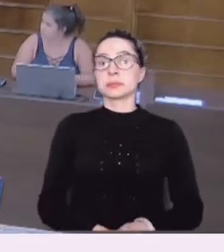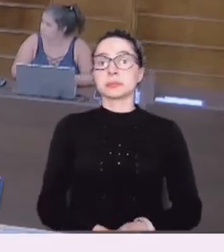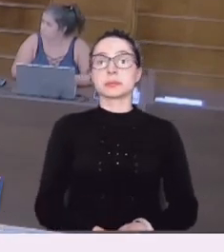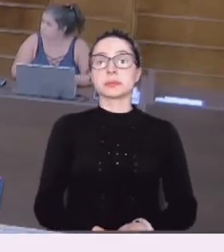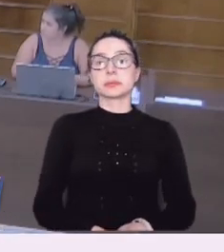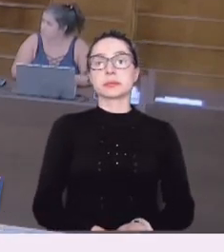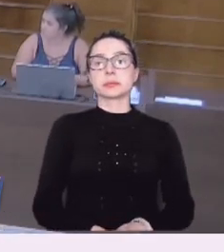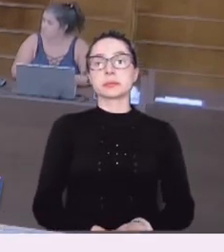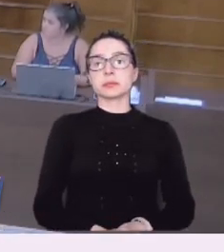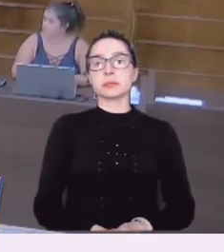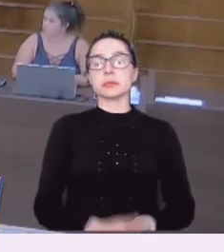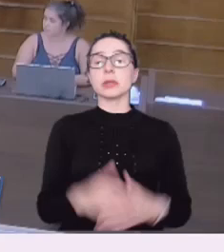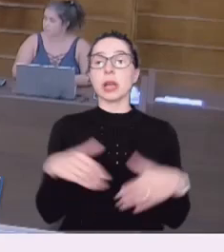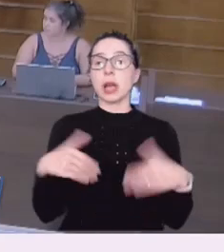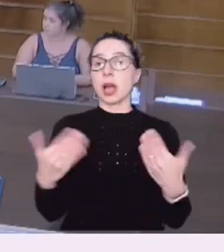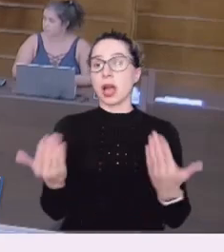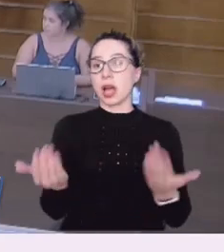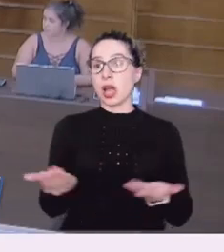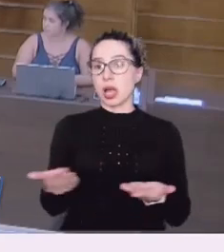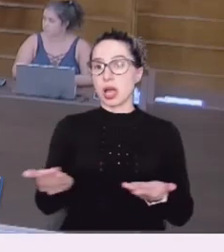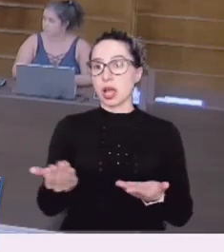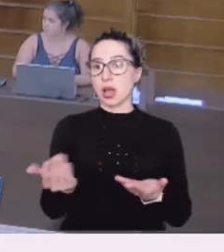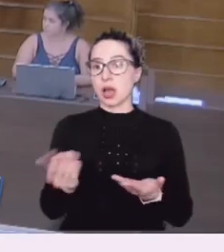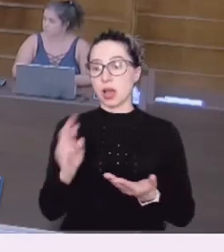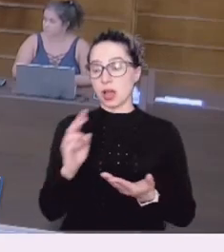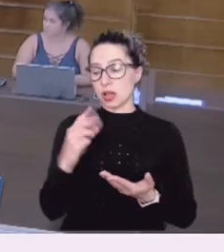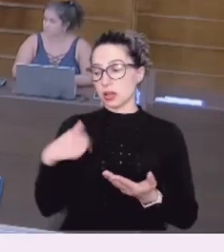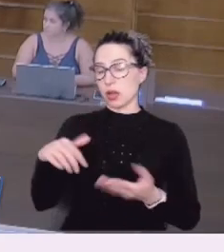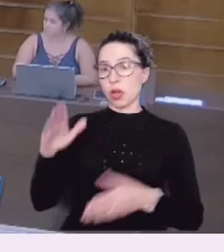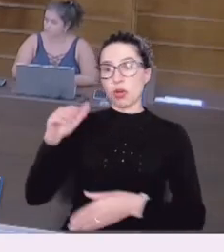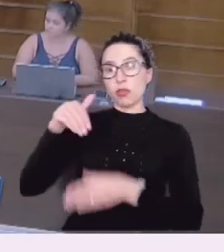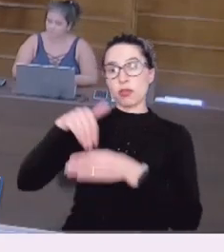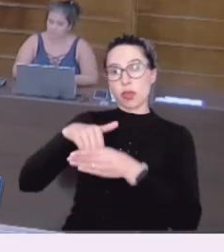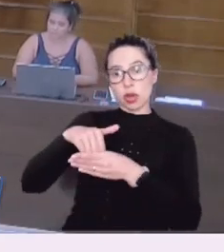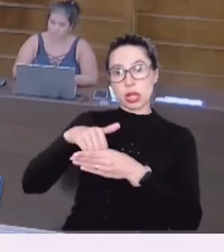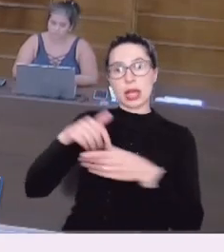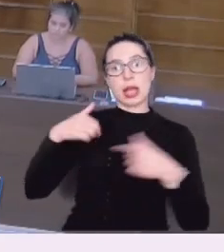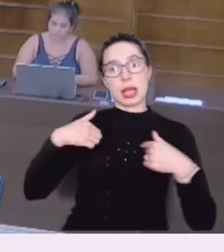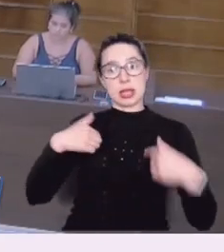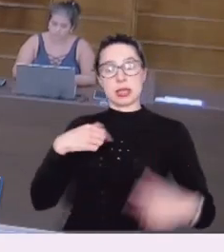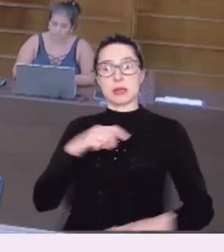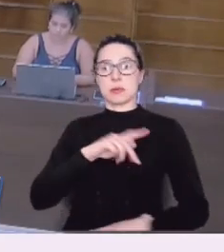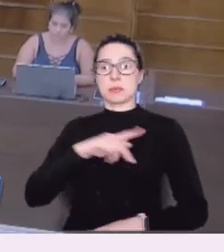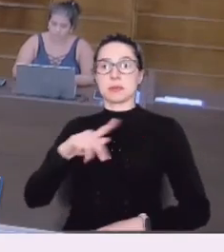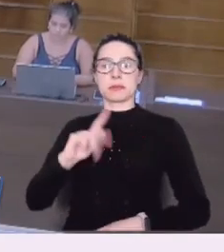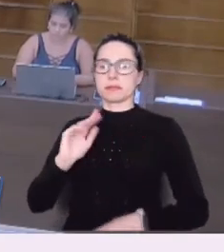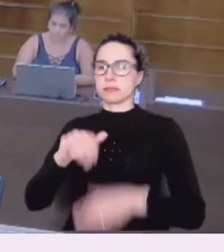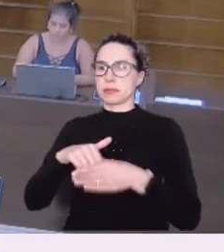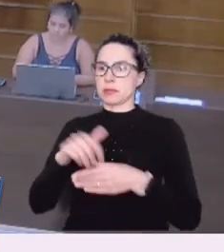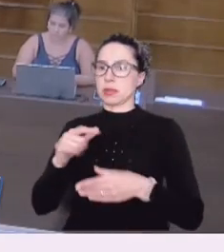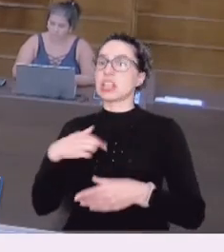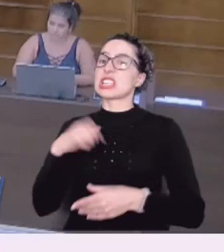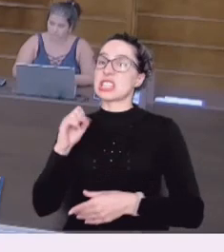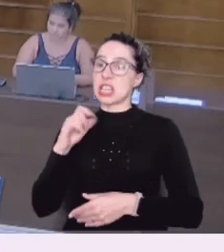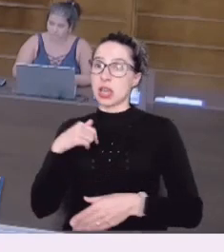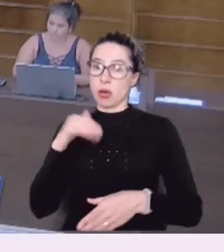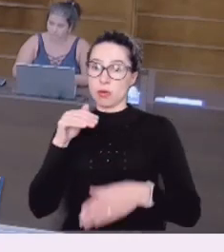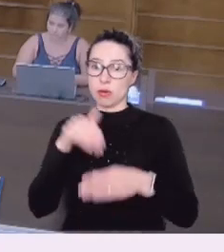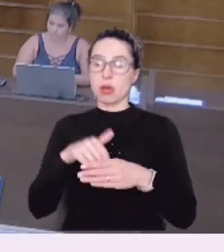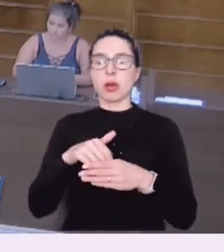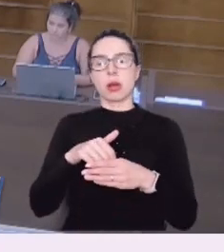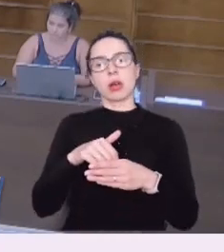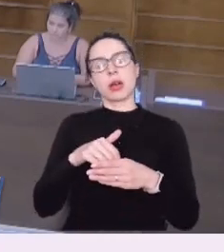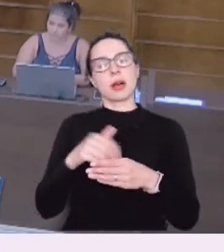Estaremos neste momento votando. O presidente não vota. Se o presidente votasse, seria o primeiro